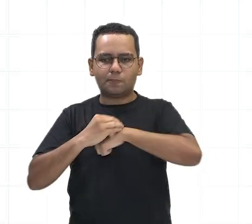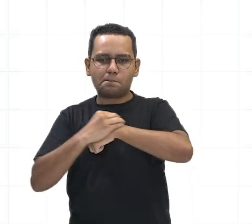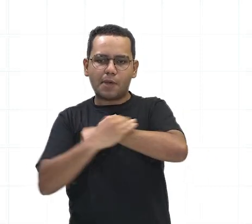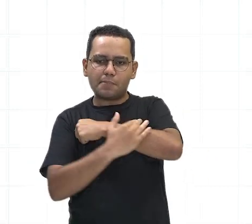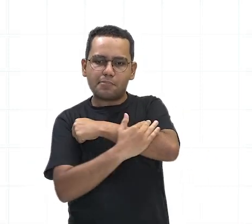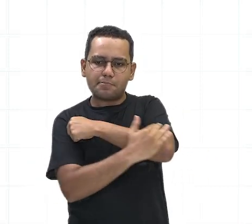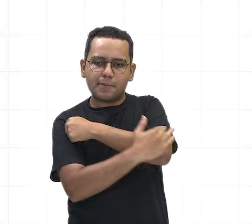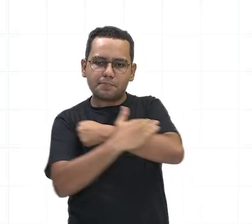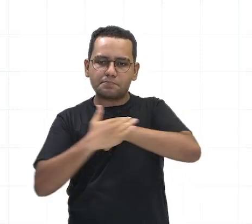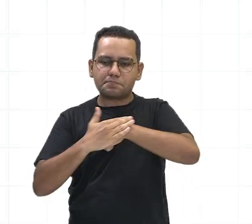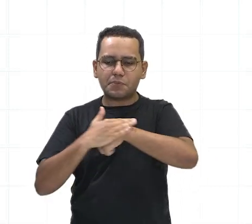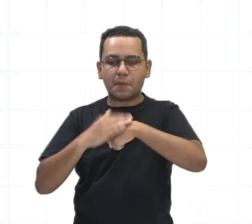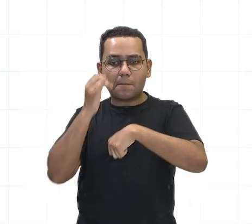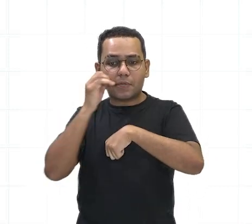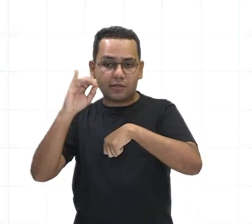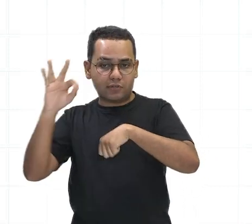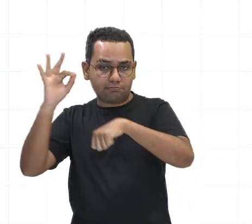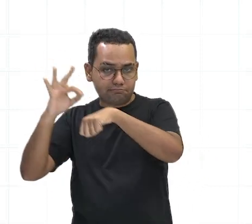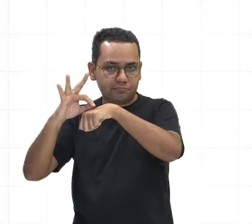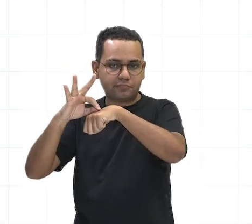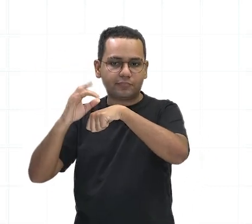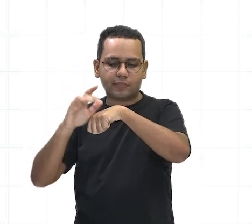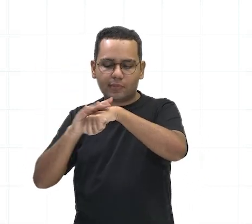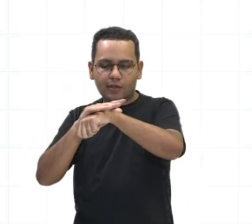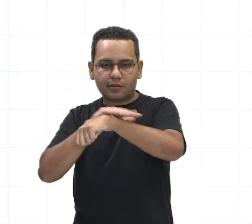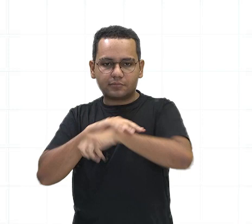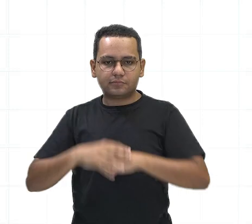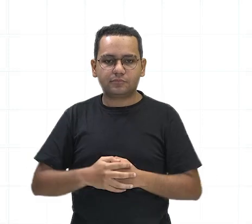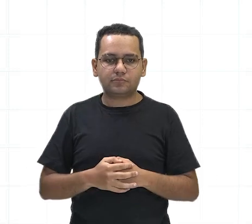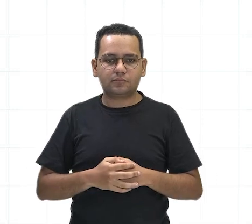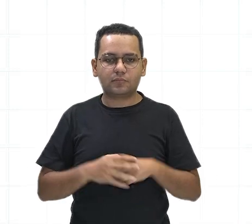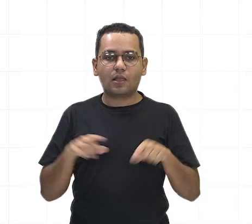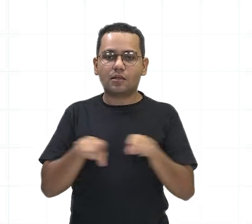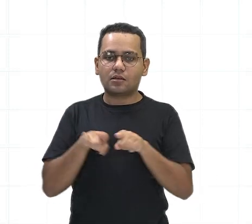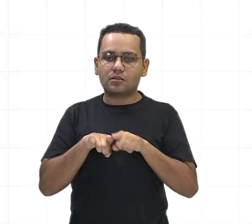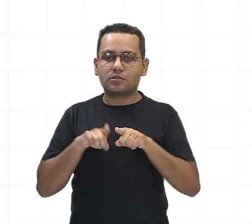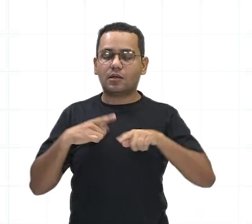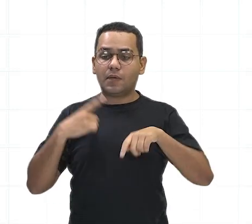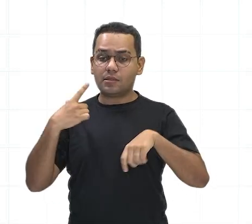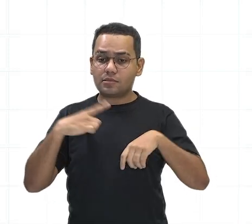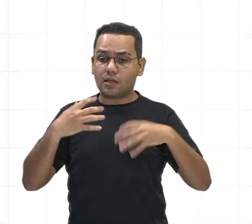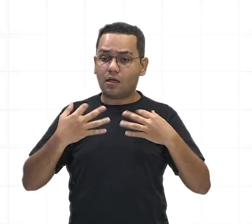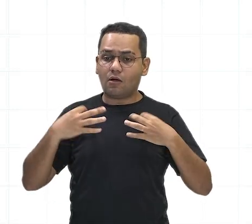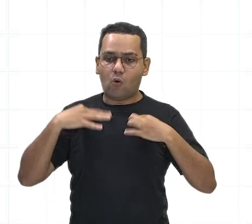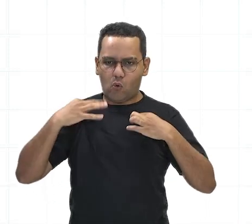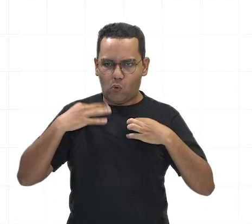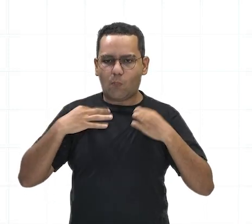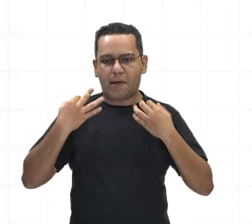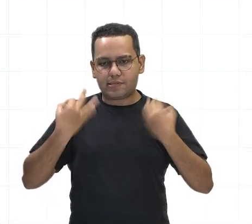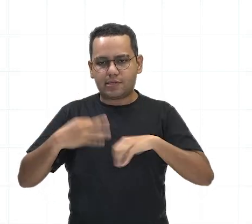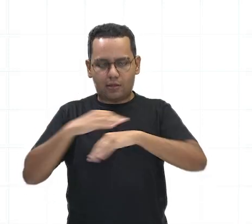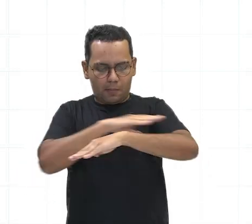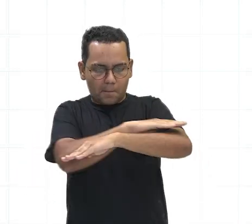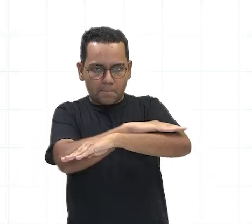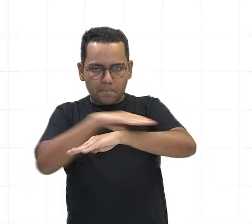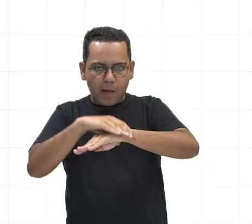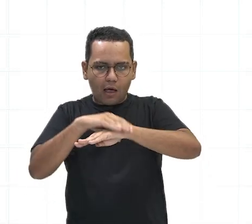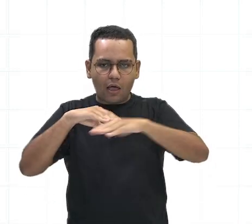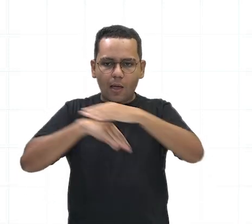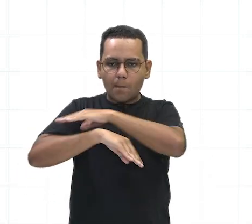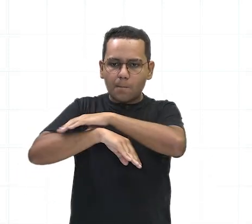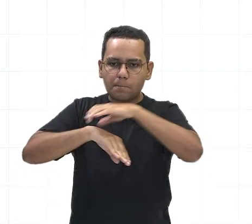importante, né? E fazer o uso de roupas que protegem braços e pernas. Então é importante a gente combater